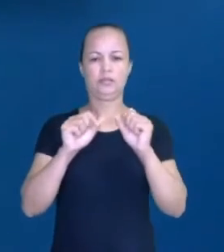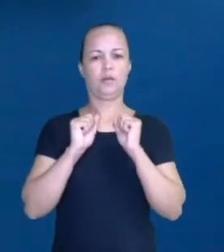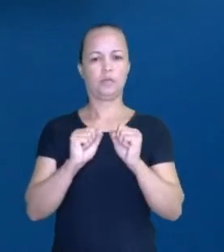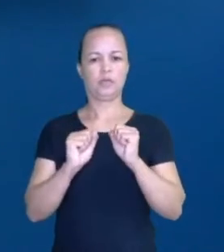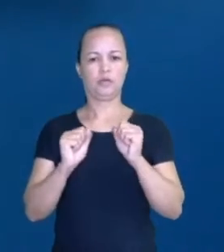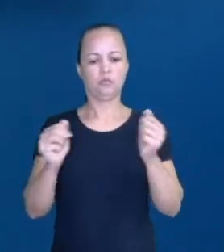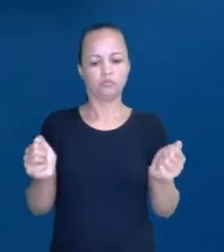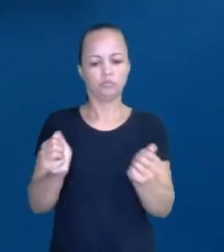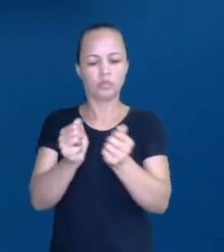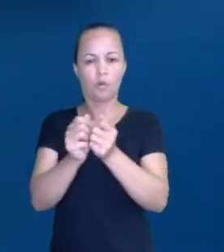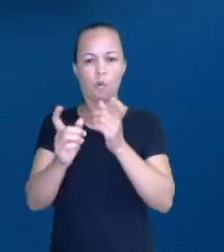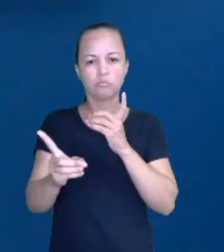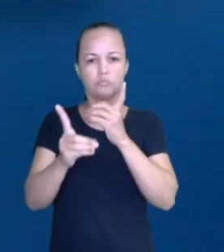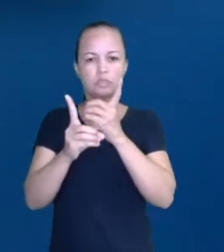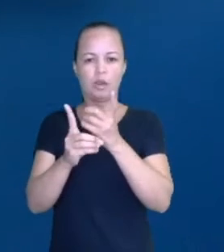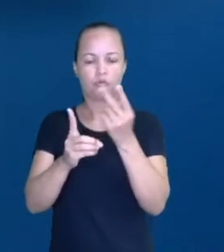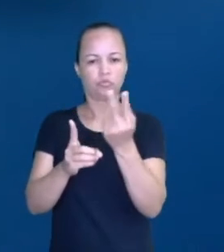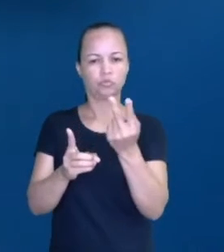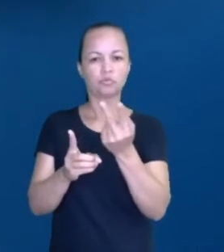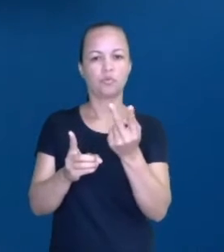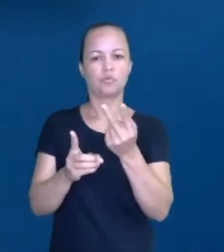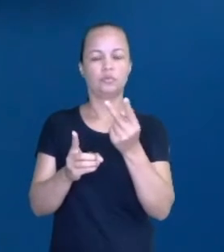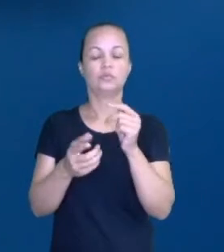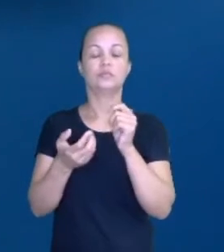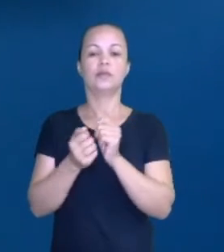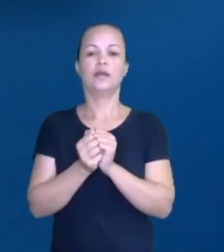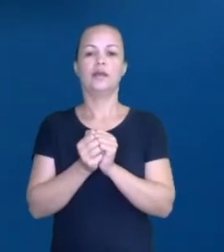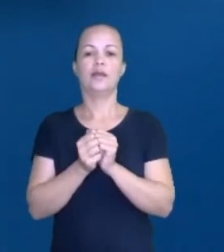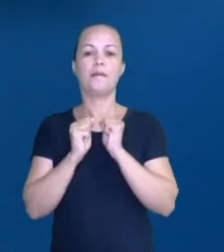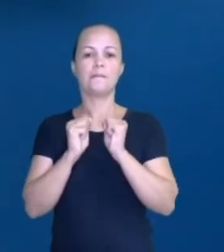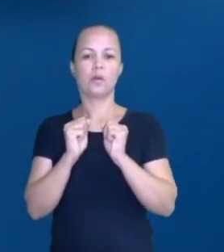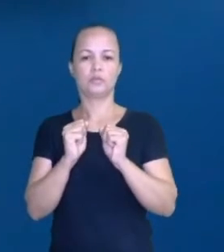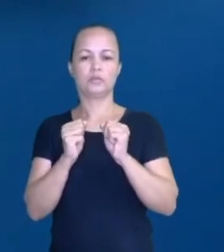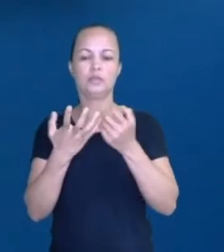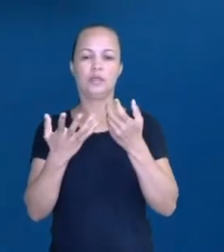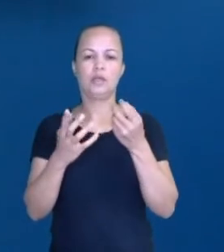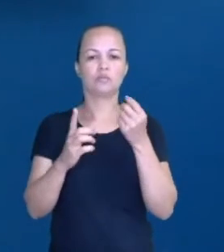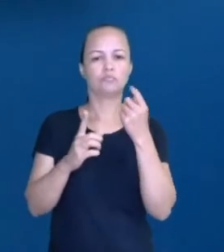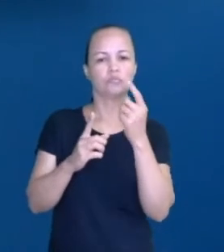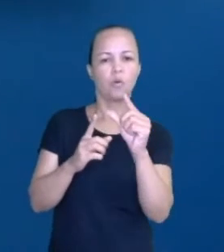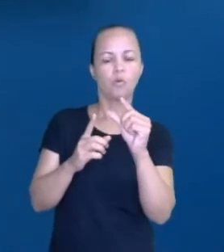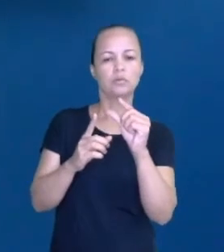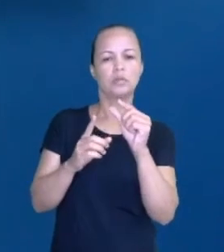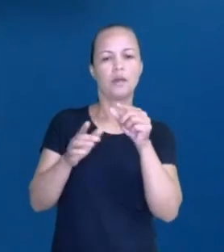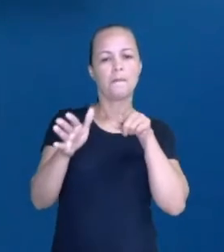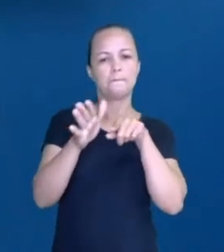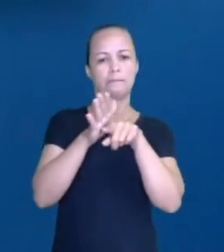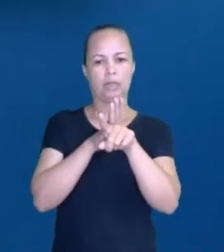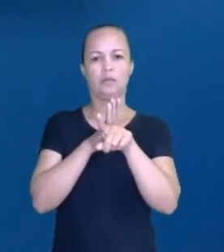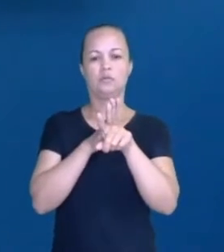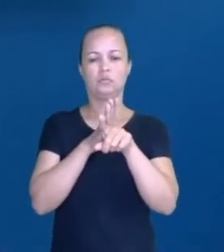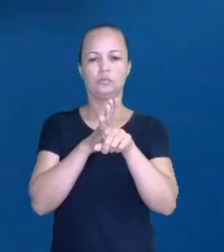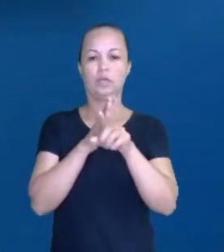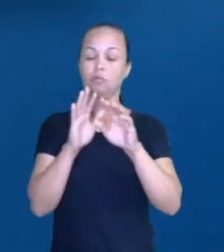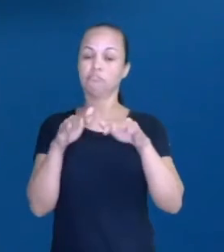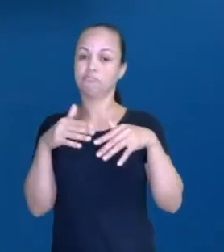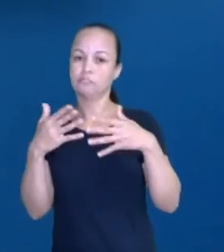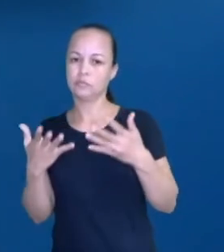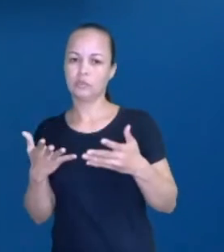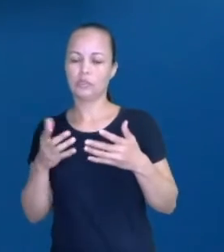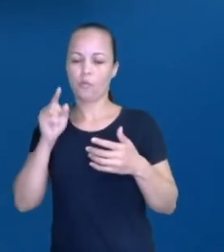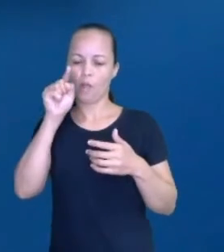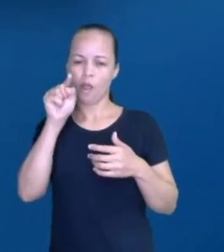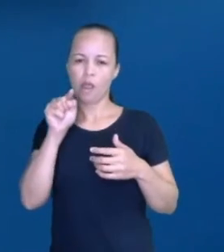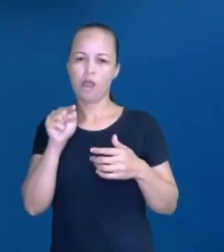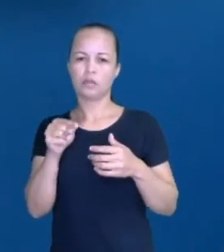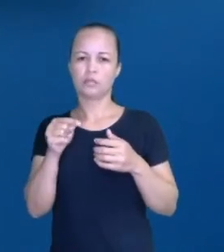em que os dois sinais são utilizados. Nesse caso, o enunciador pretende realizar uma pergunta. No entanto, essa